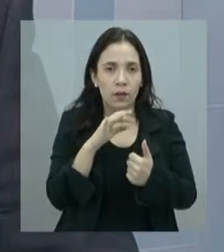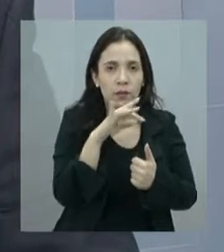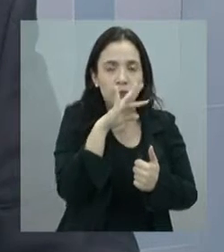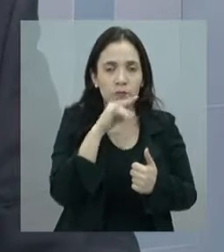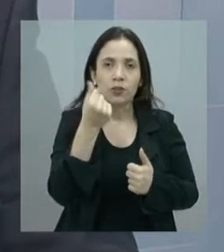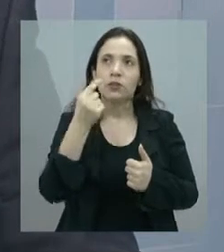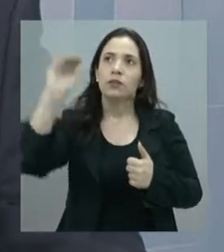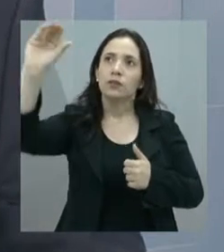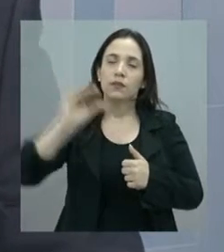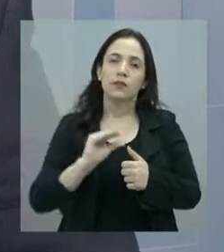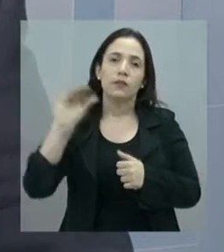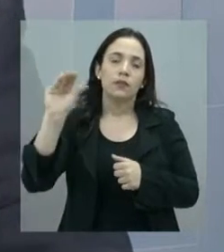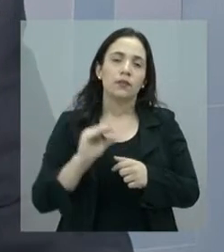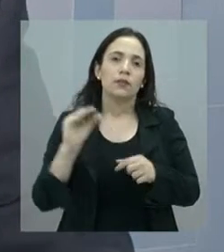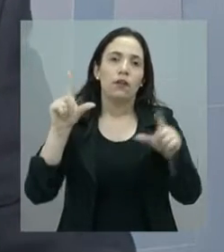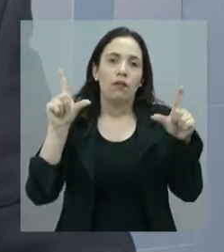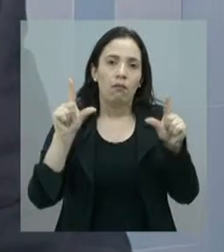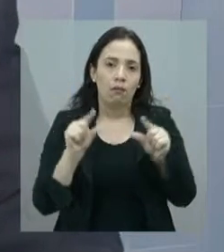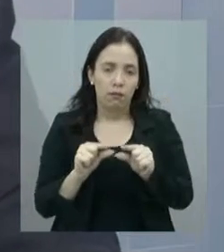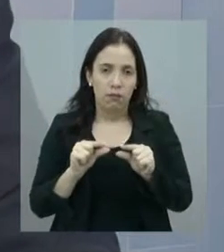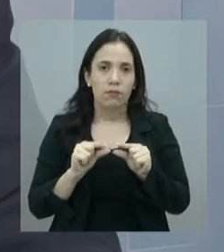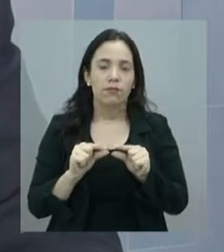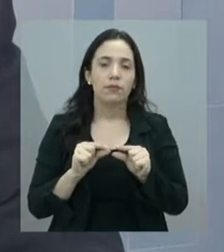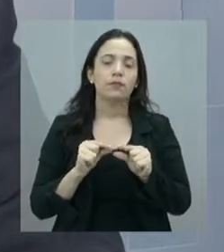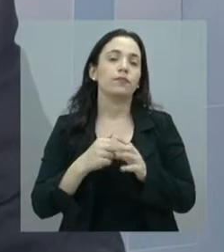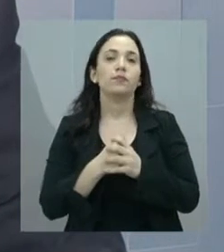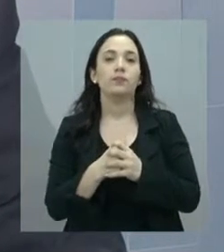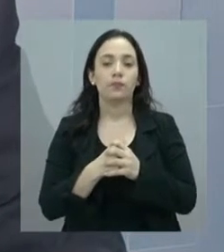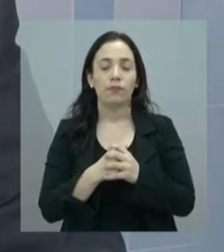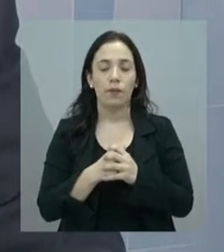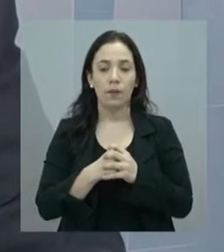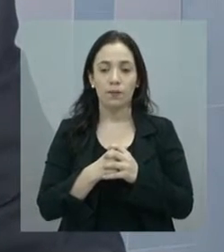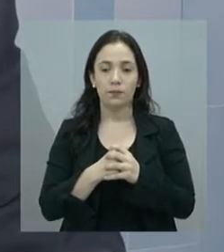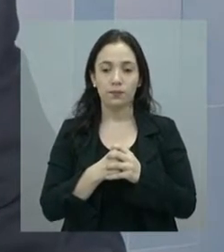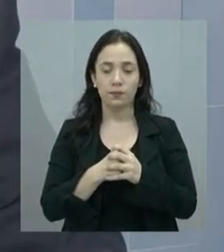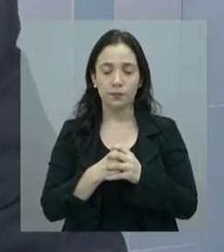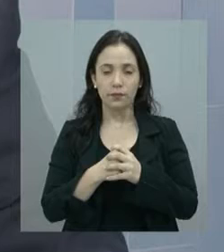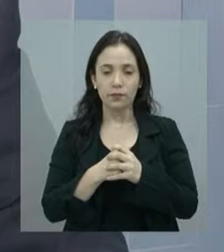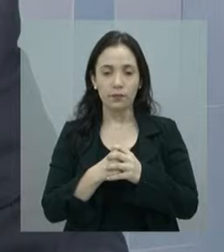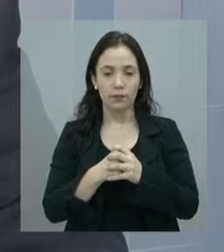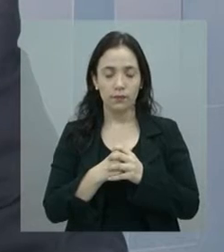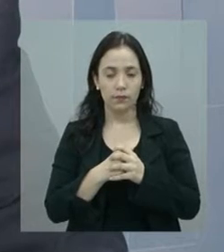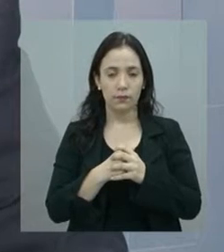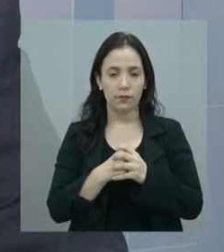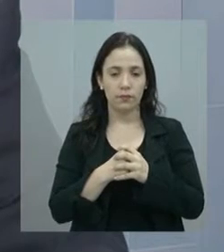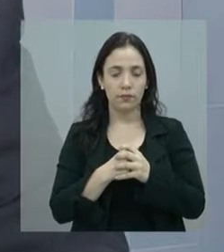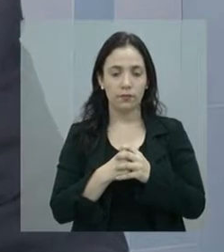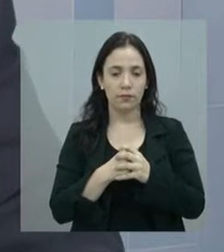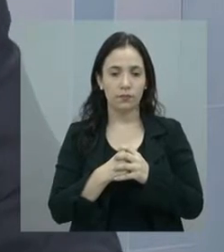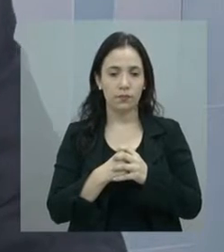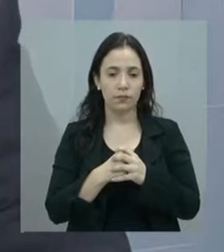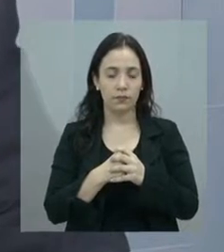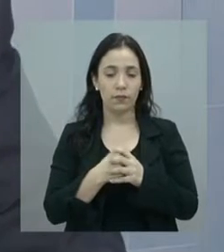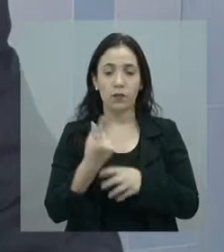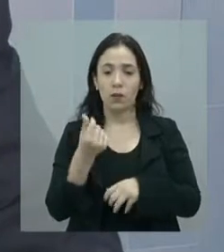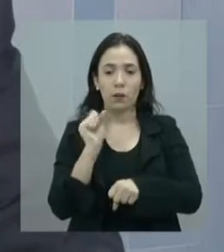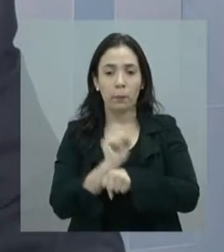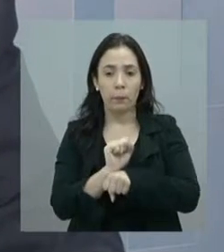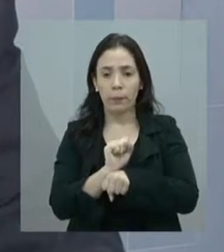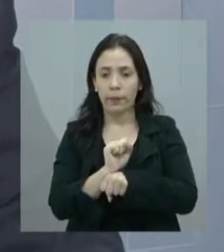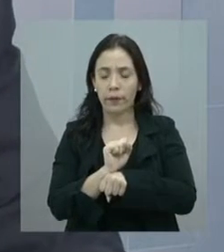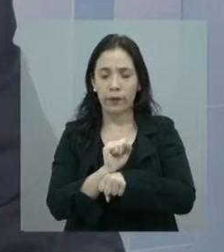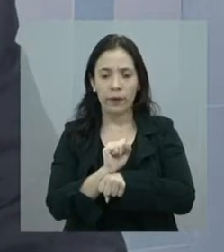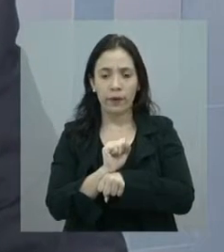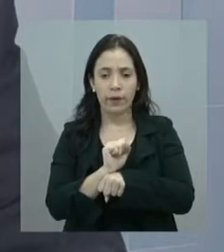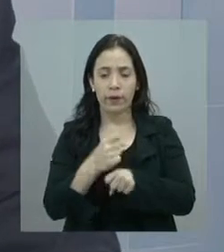começou com o Temer, vai piorando. Nos governos anteriores vinha aumentando. Mas no governo Temer congelou e está congelado e está piorando, porque